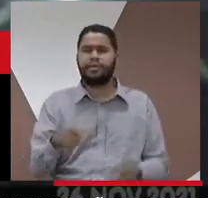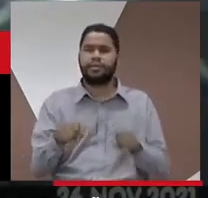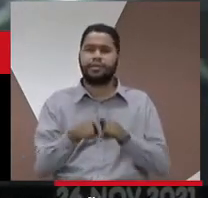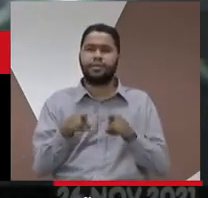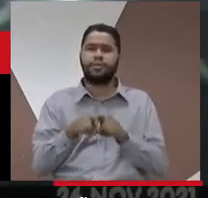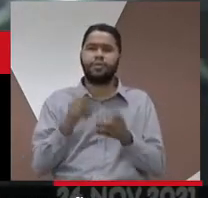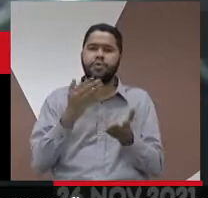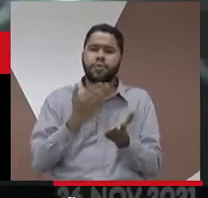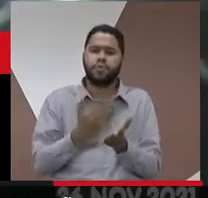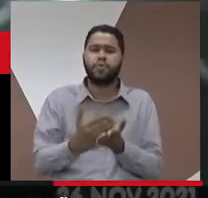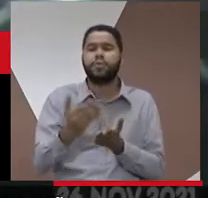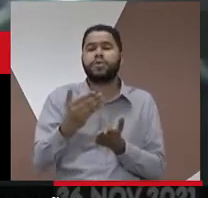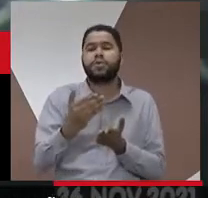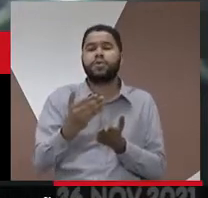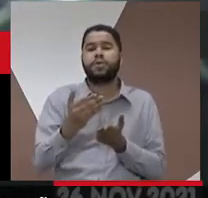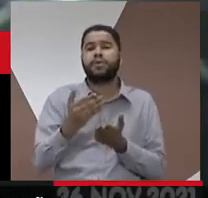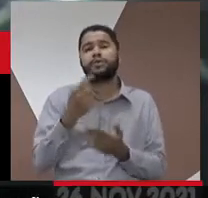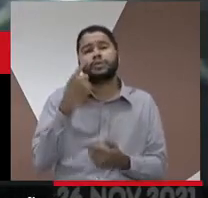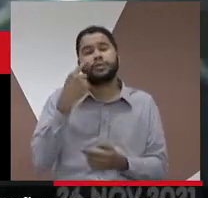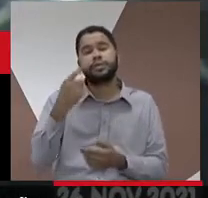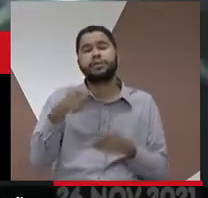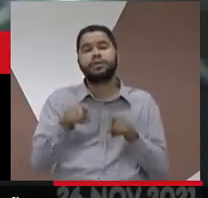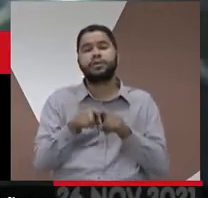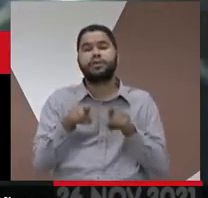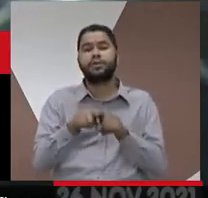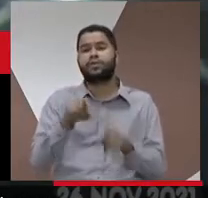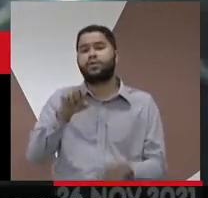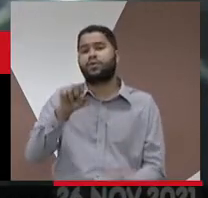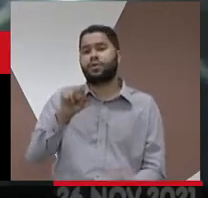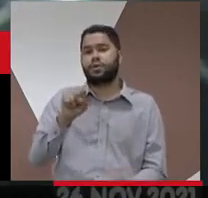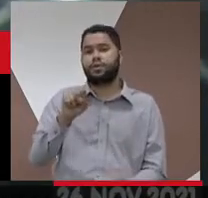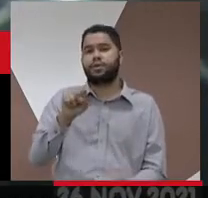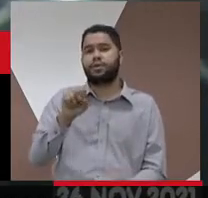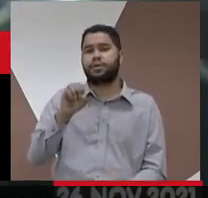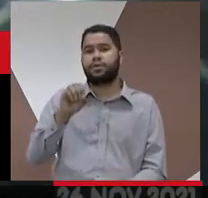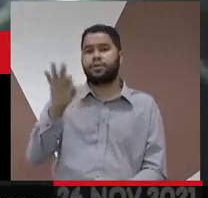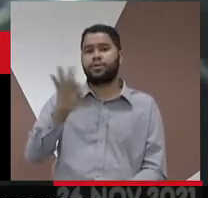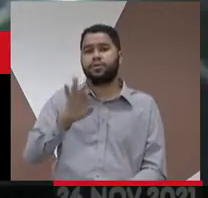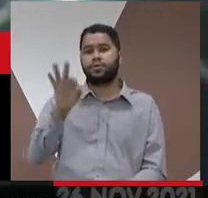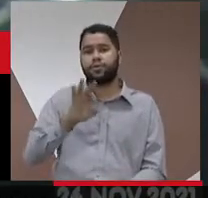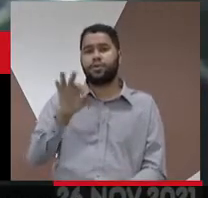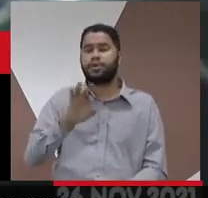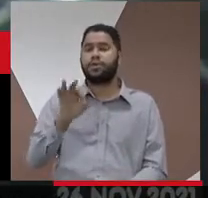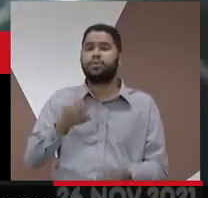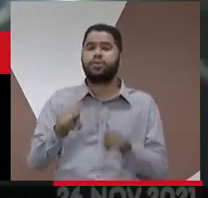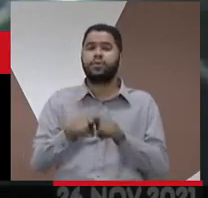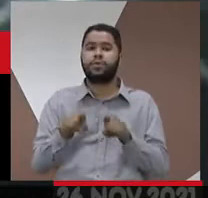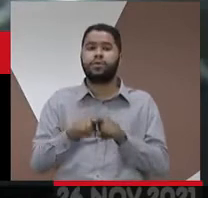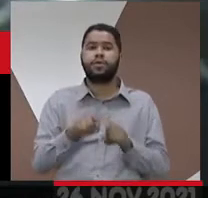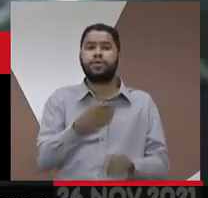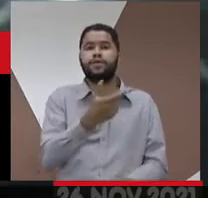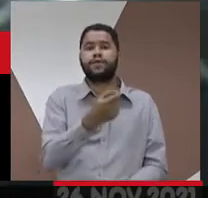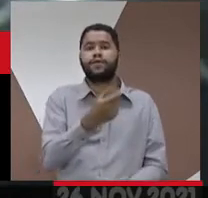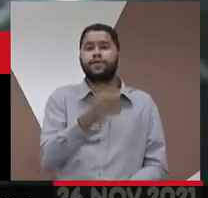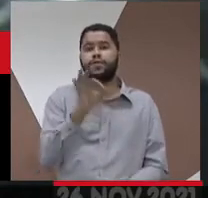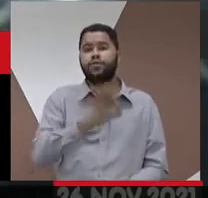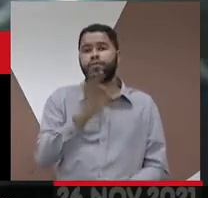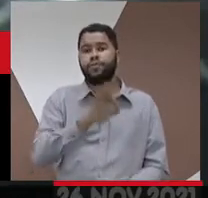a tragédia. Se fosse olhar, teria que ser 80% para os municípios e 20% para o